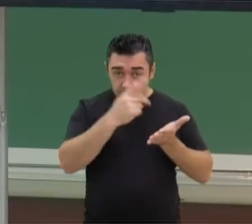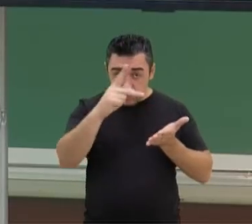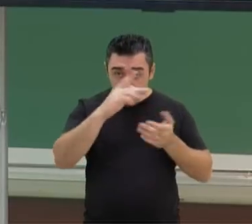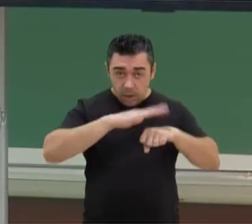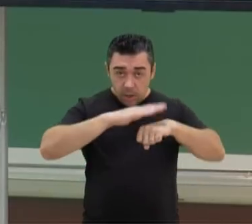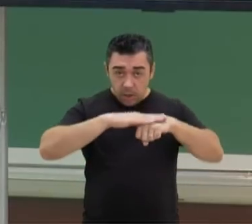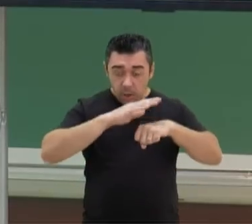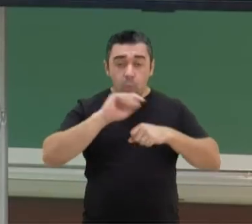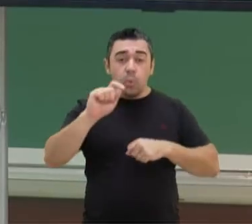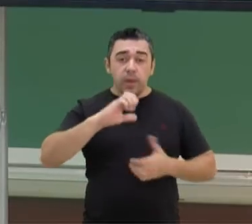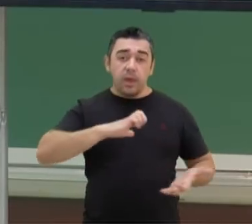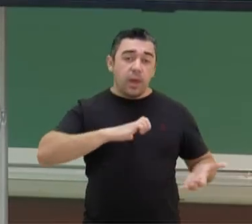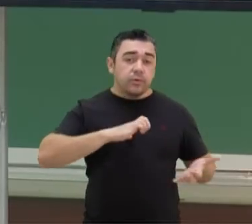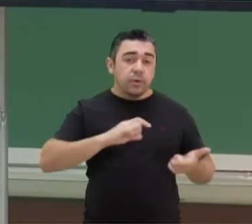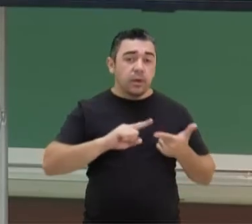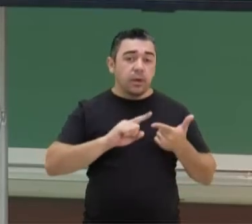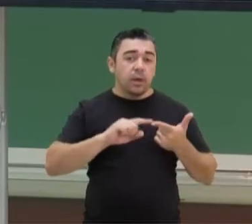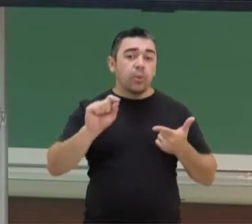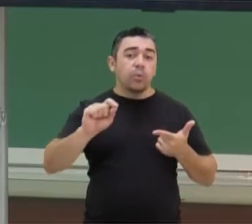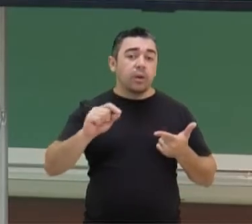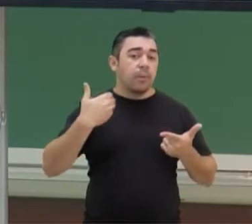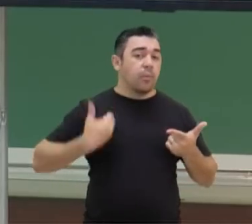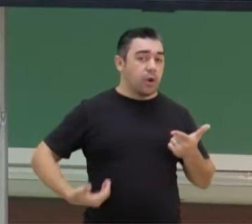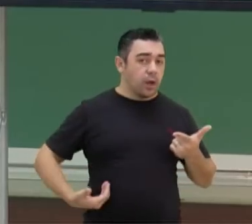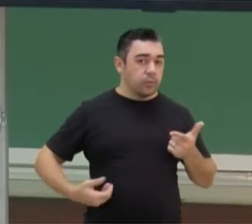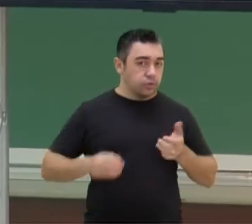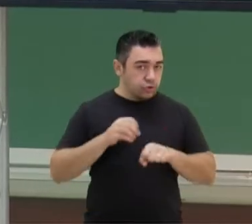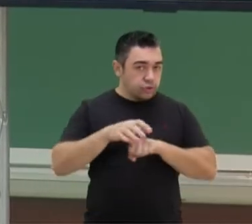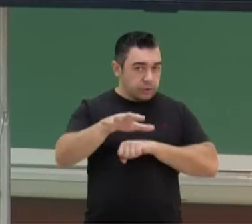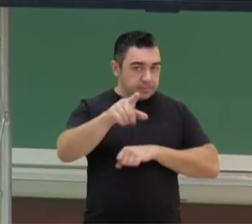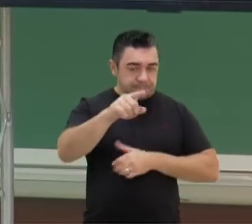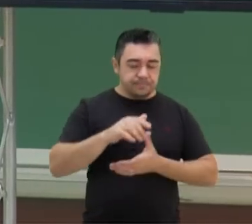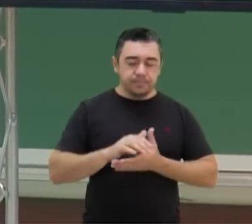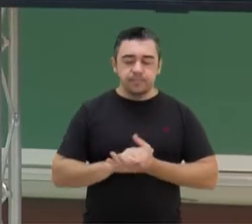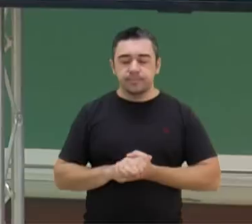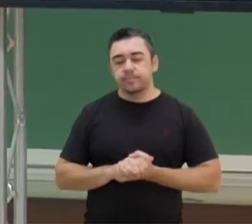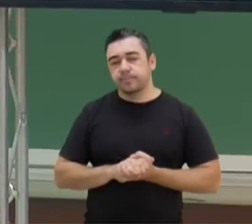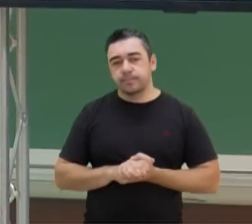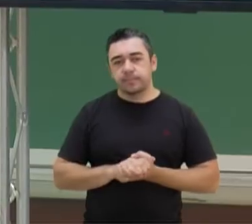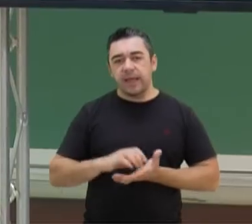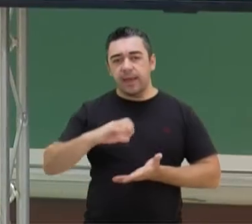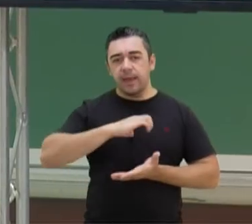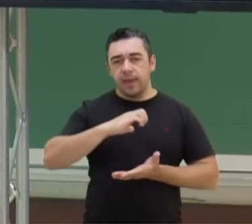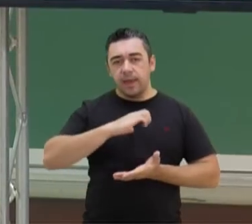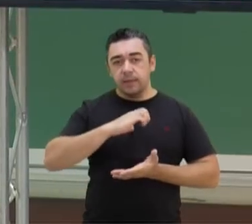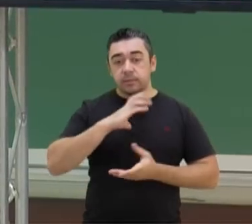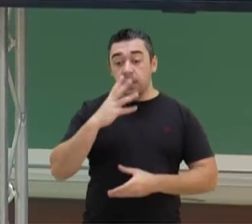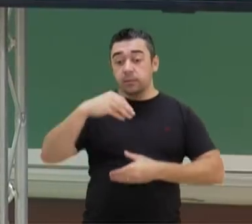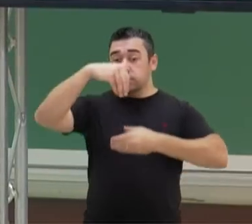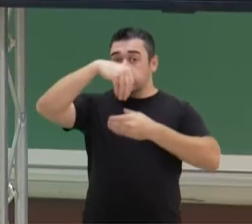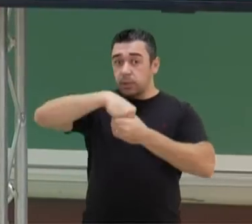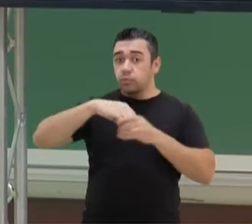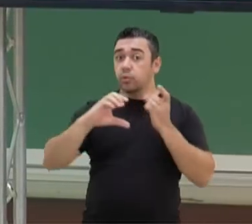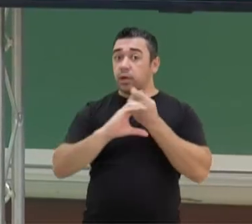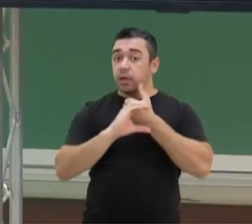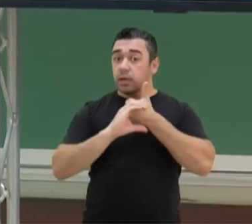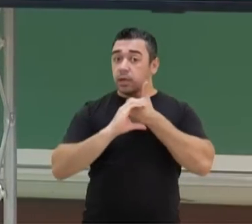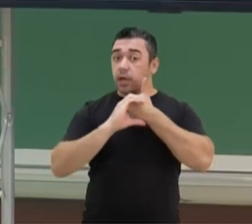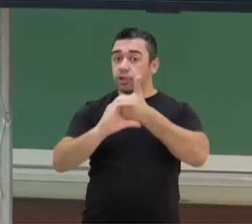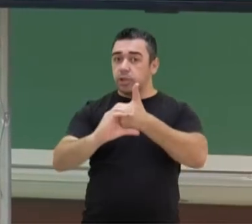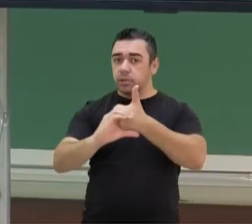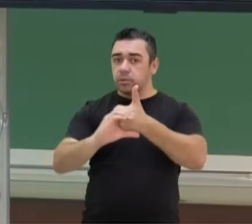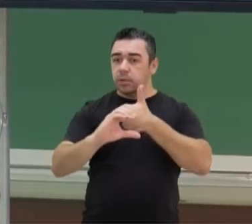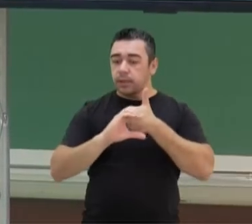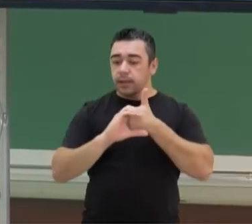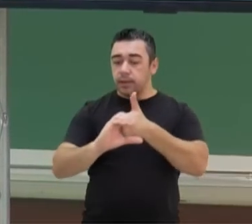o que é ética e o que é moral. Fica a dica. Bom, princípios éticos no cristianismo. Quais será que são os